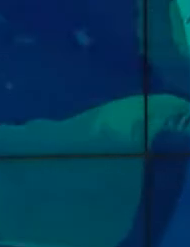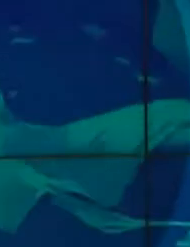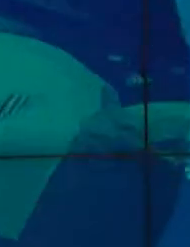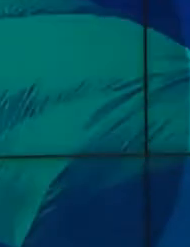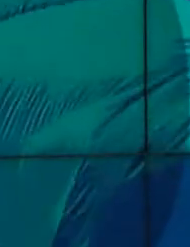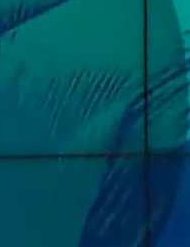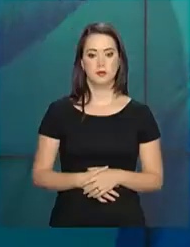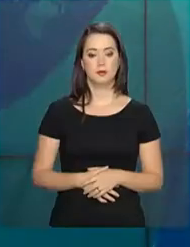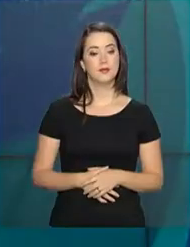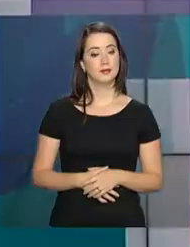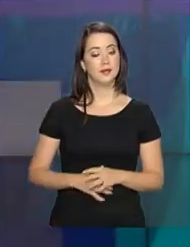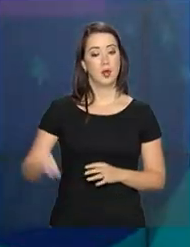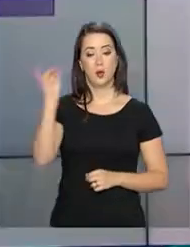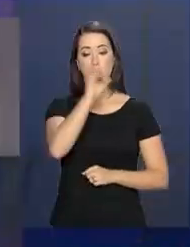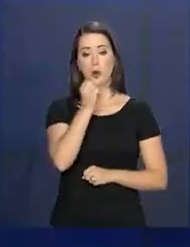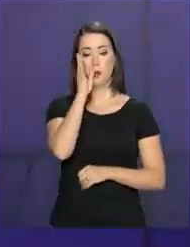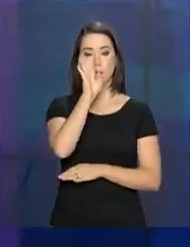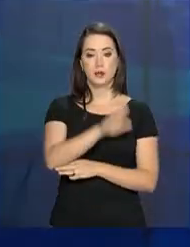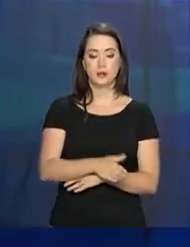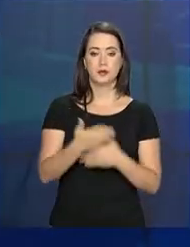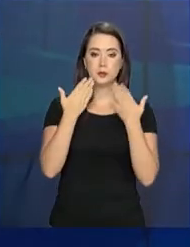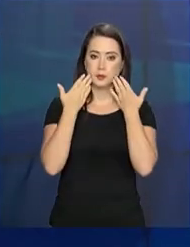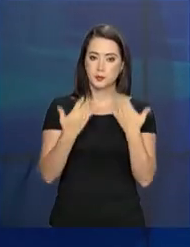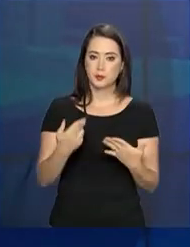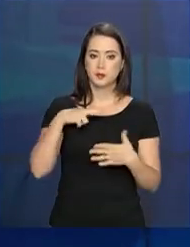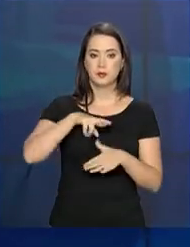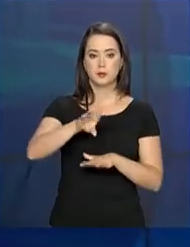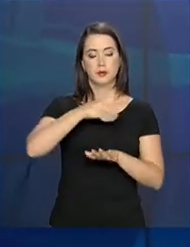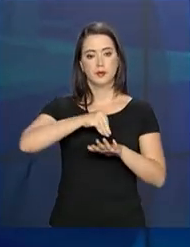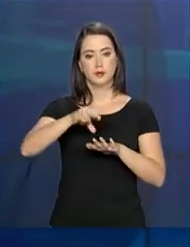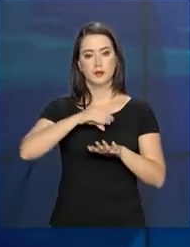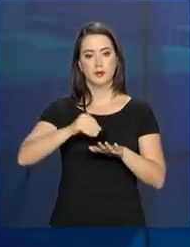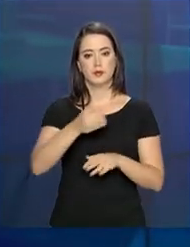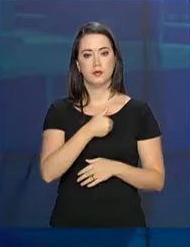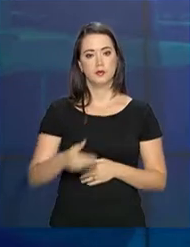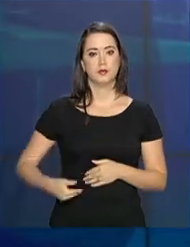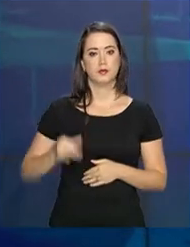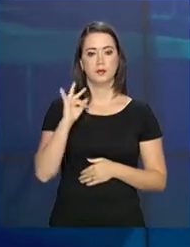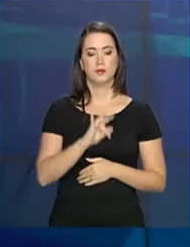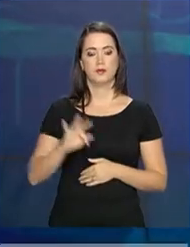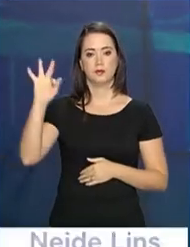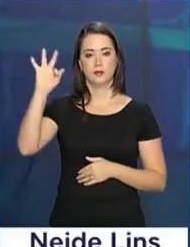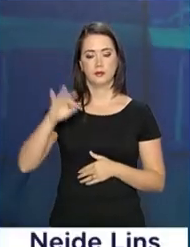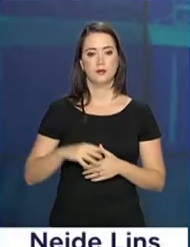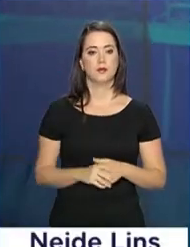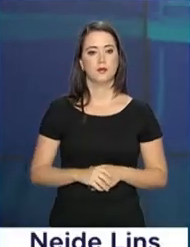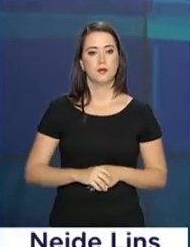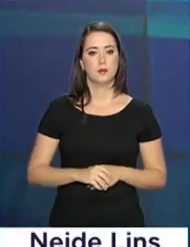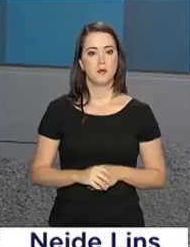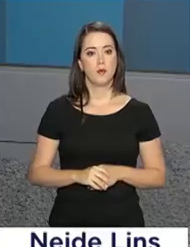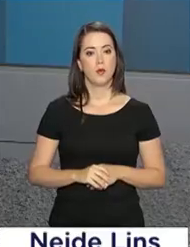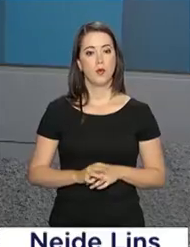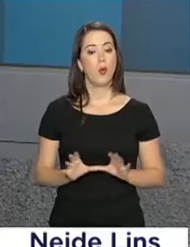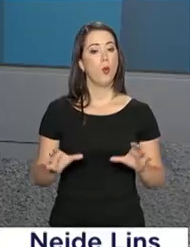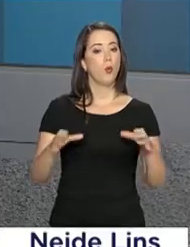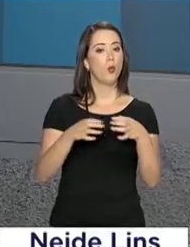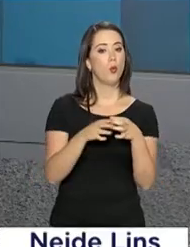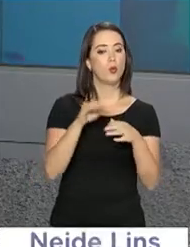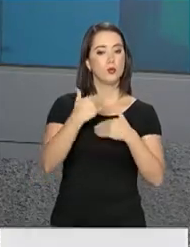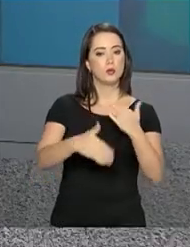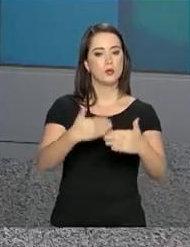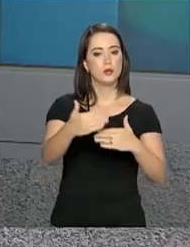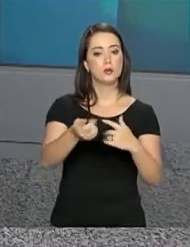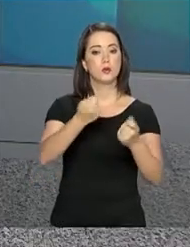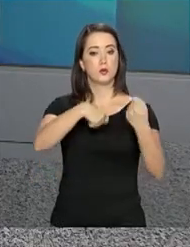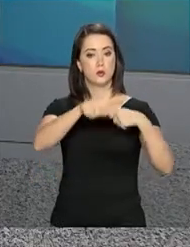olá boa tarde no ar mais uma edição do repórter nbr com as notícias do governo federal o conselho de